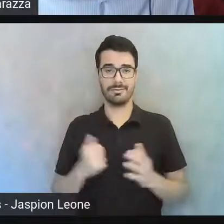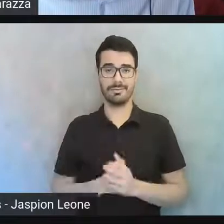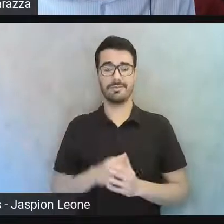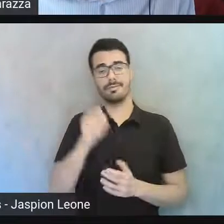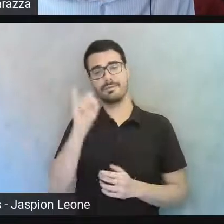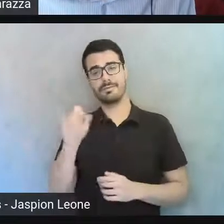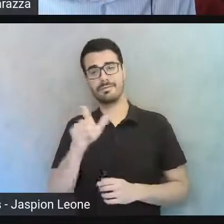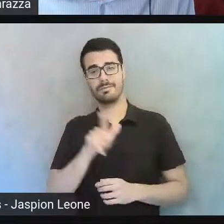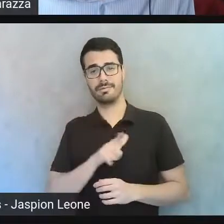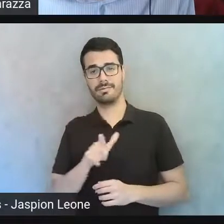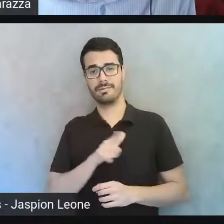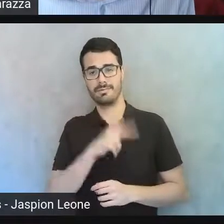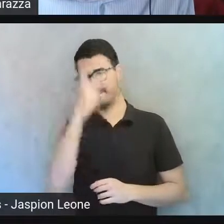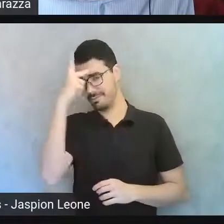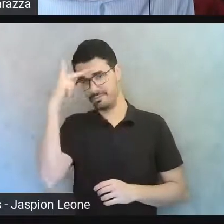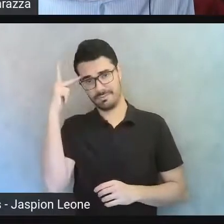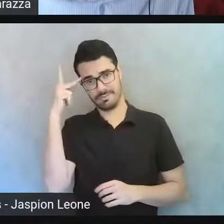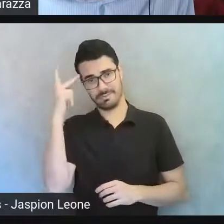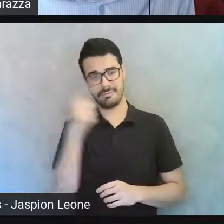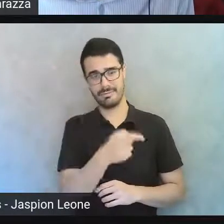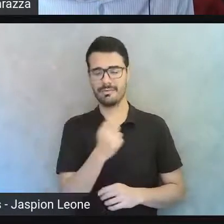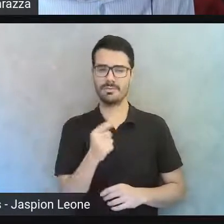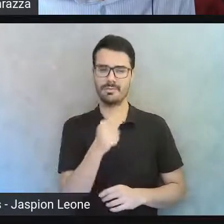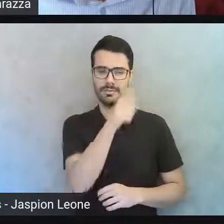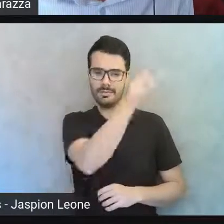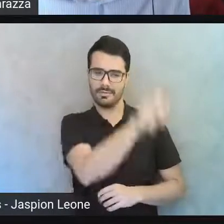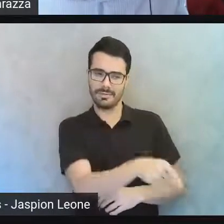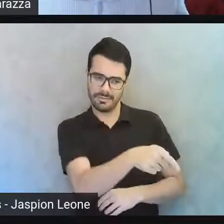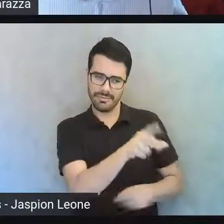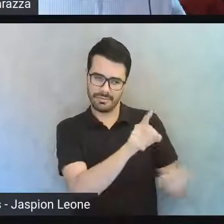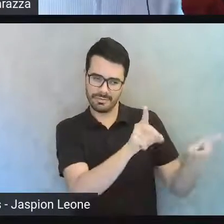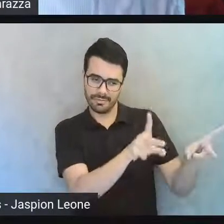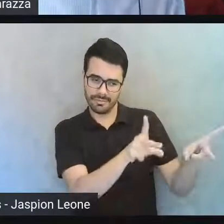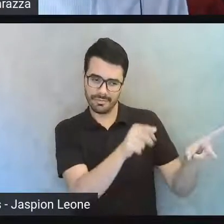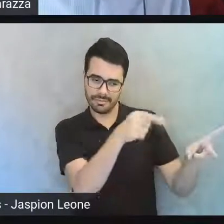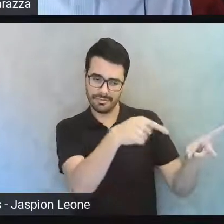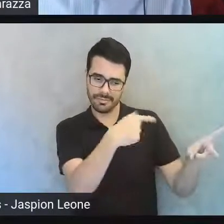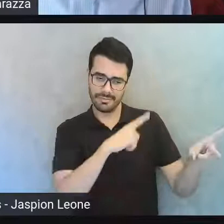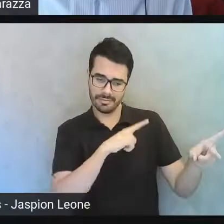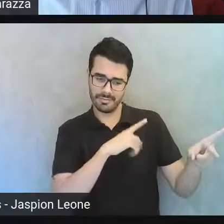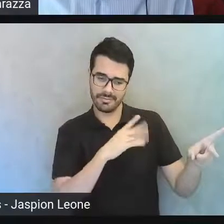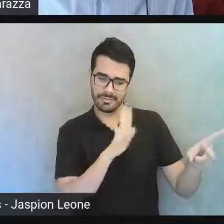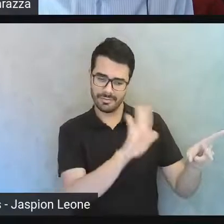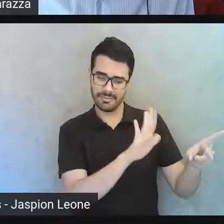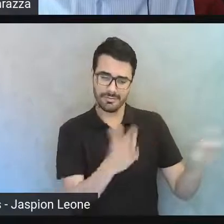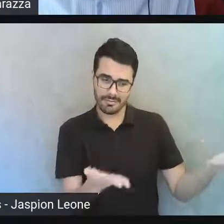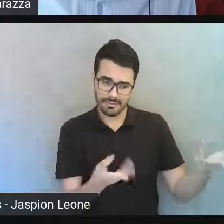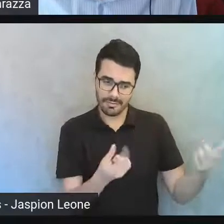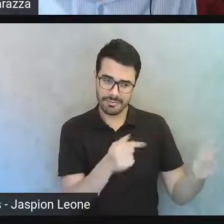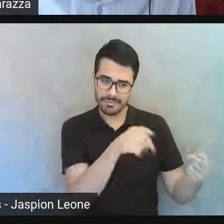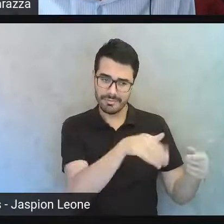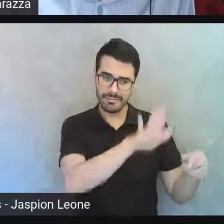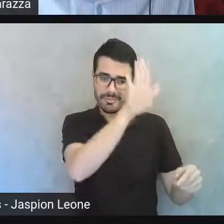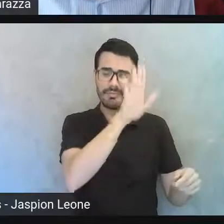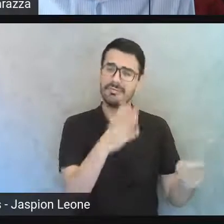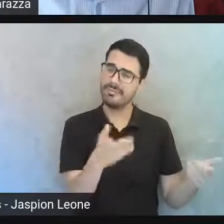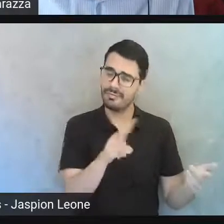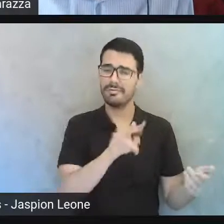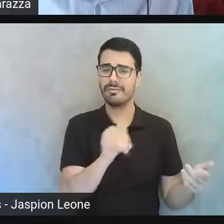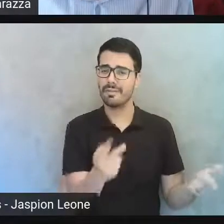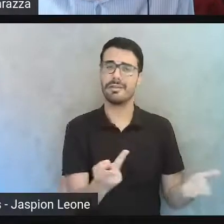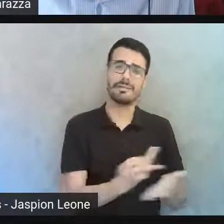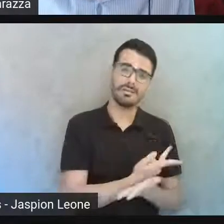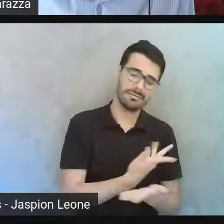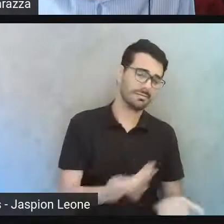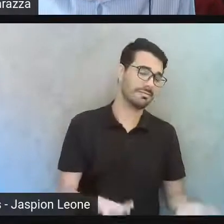alguém querendo comprar e alguém disposto a se vender, isso vai acontecer, seja de forma lícita ou ilícita, e